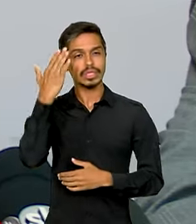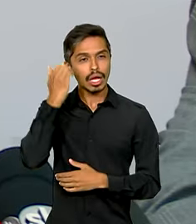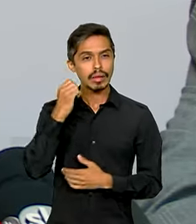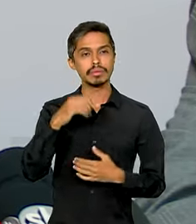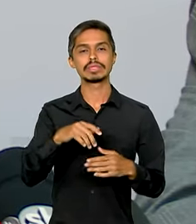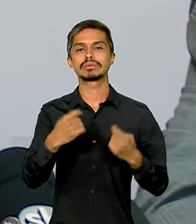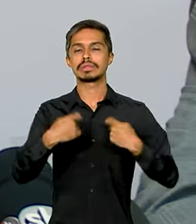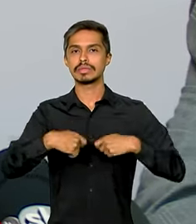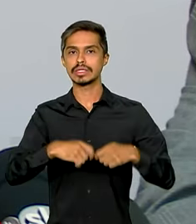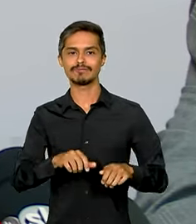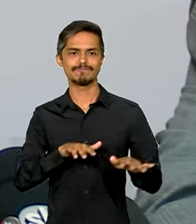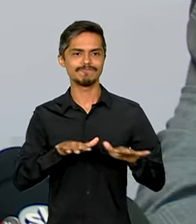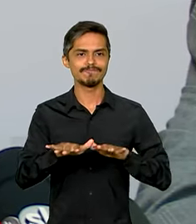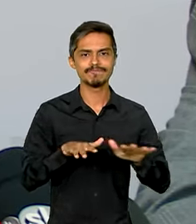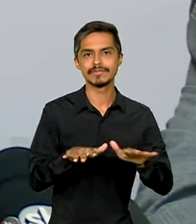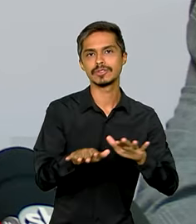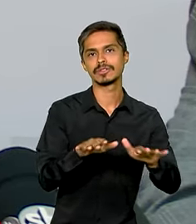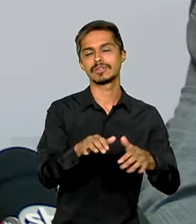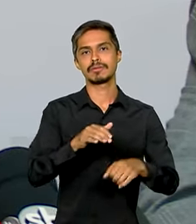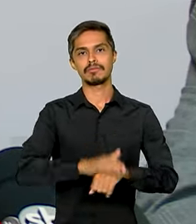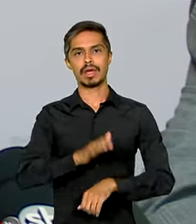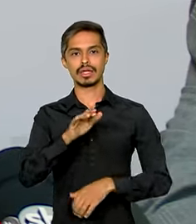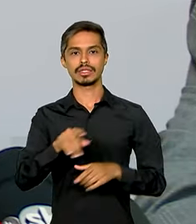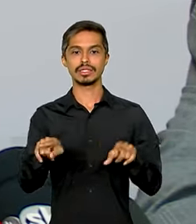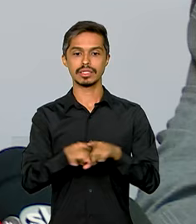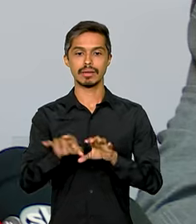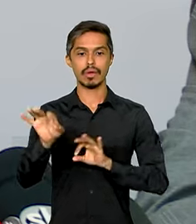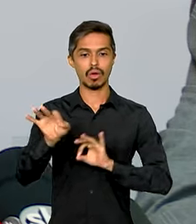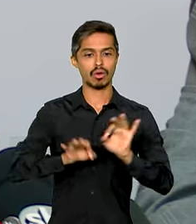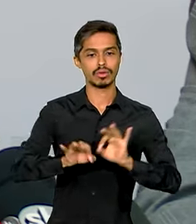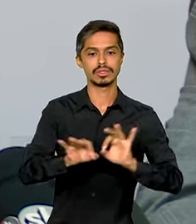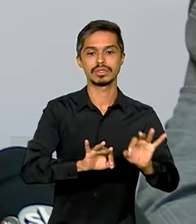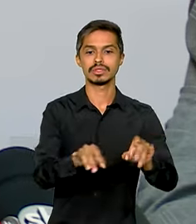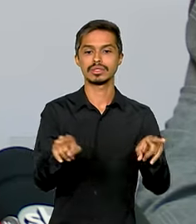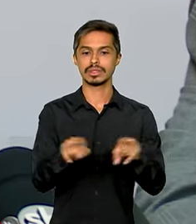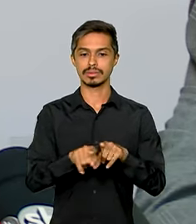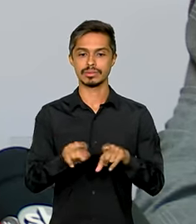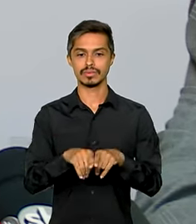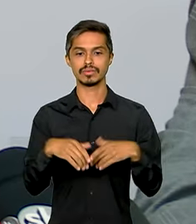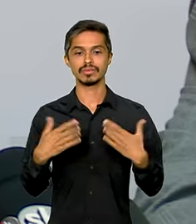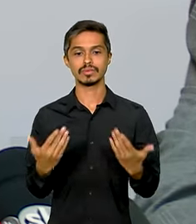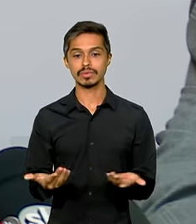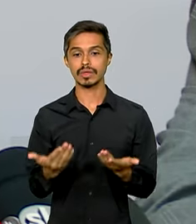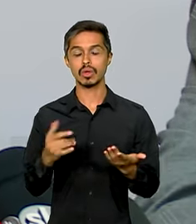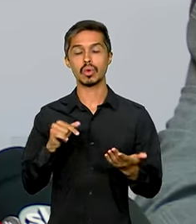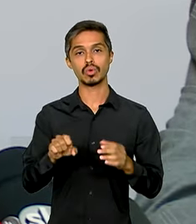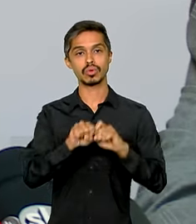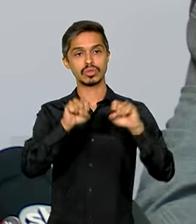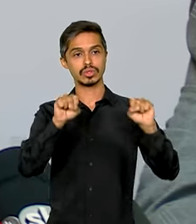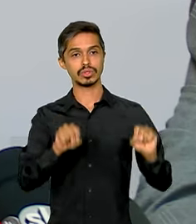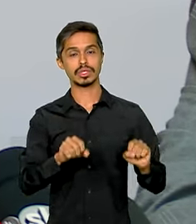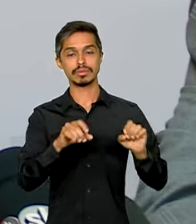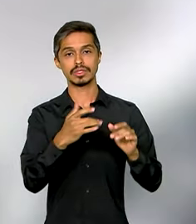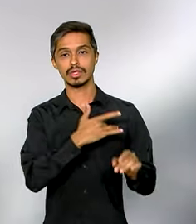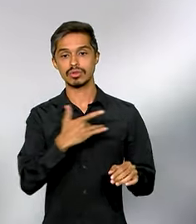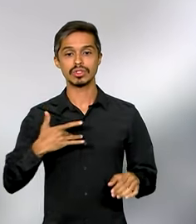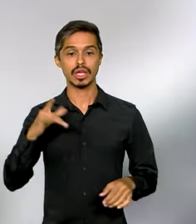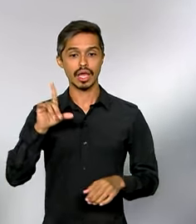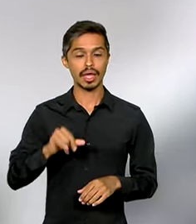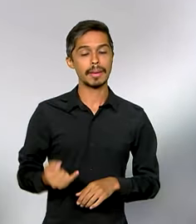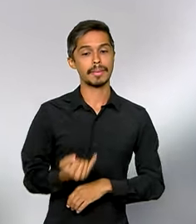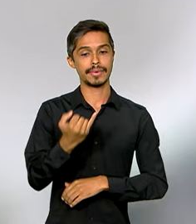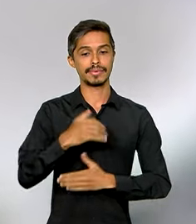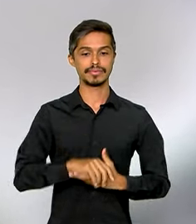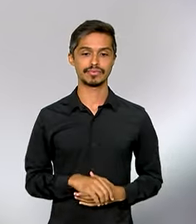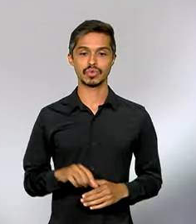maior mobilização e maior organização também, e para isso o sistema de saúde é fundamental.